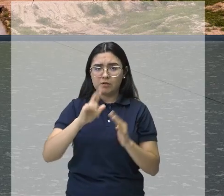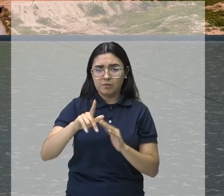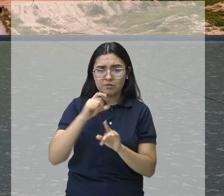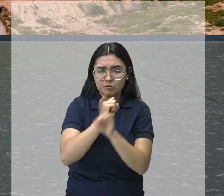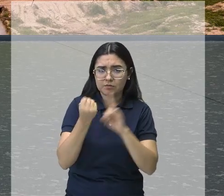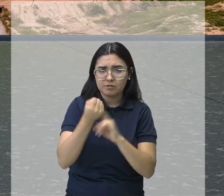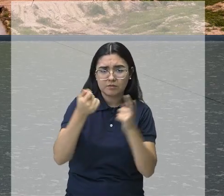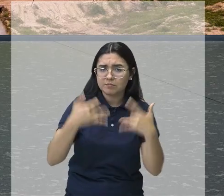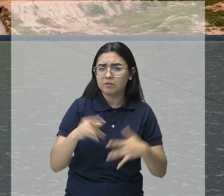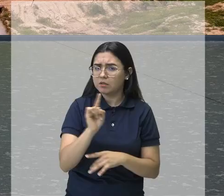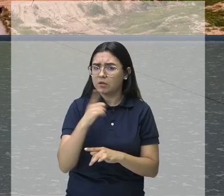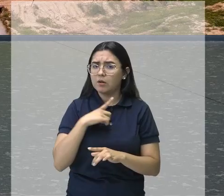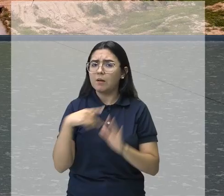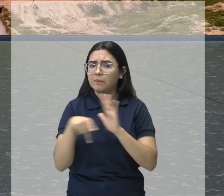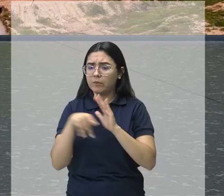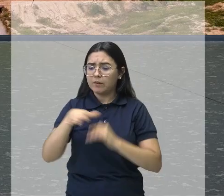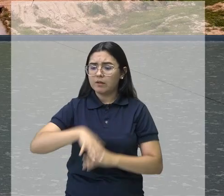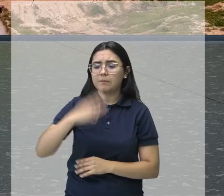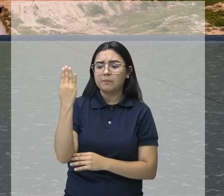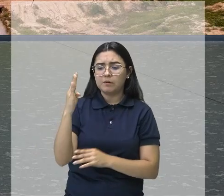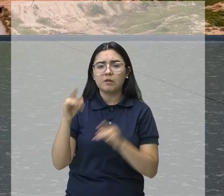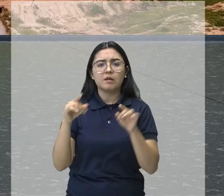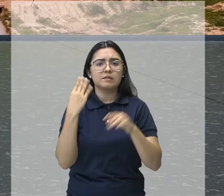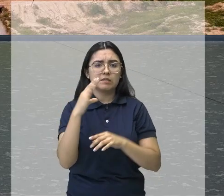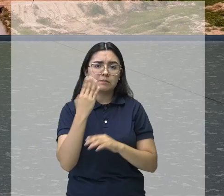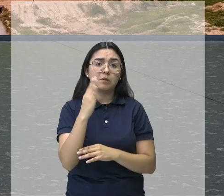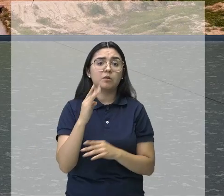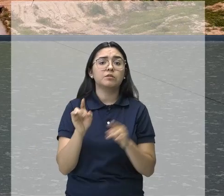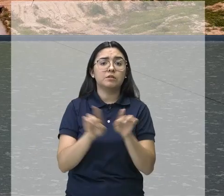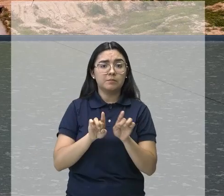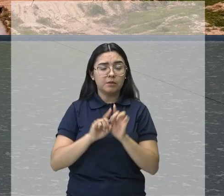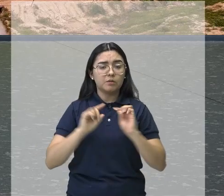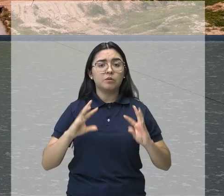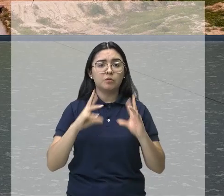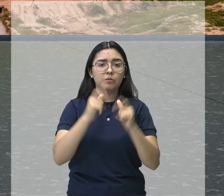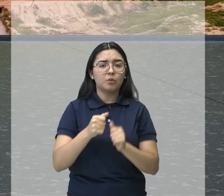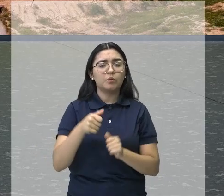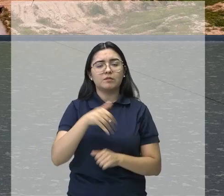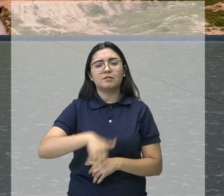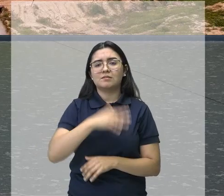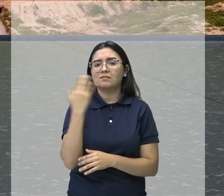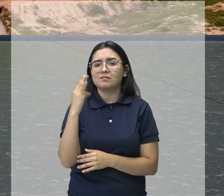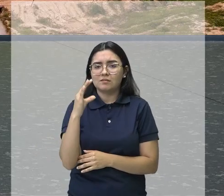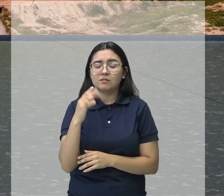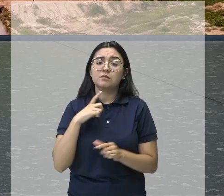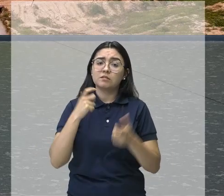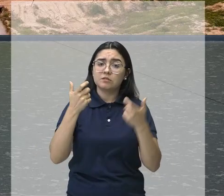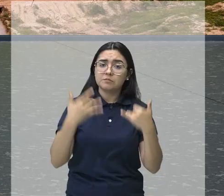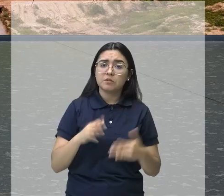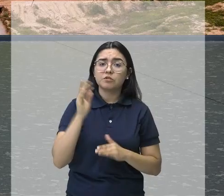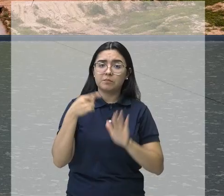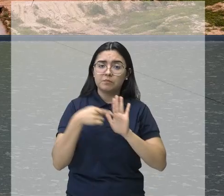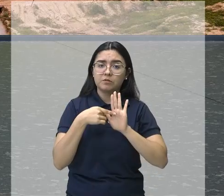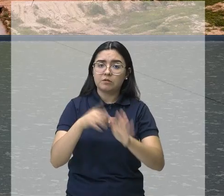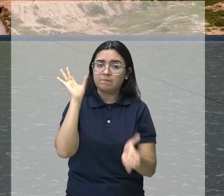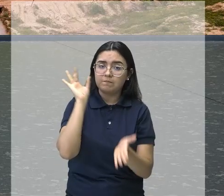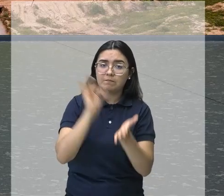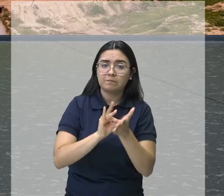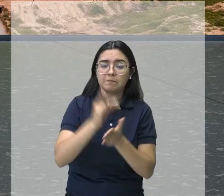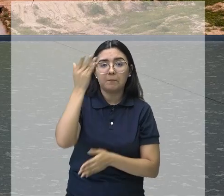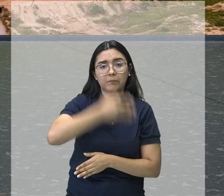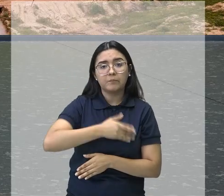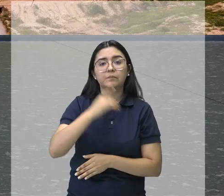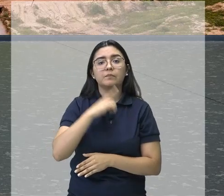está falando isso. A biologia, as ciências biológicas e todas as ciências falam a mesma coisa. Há